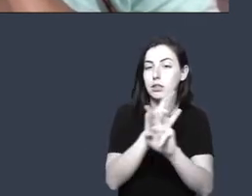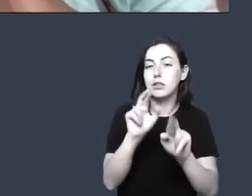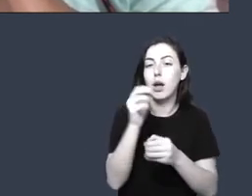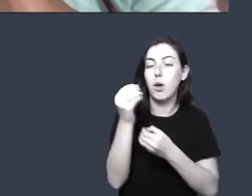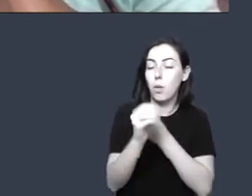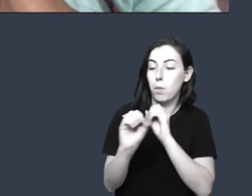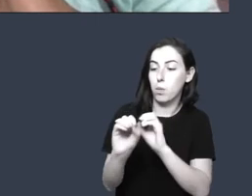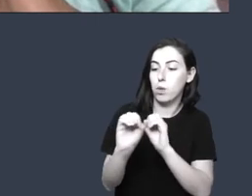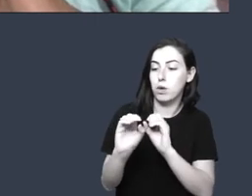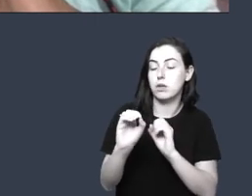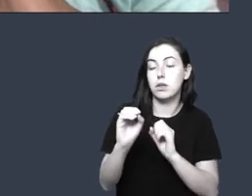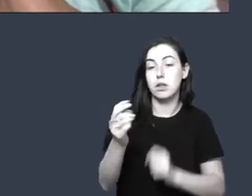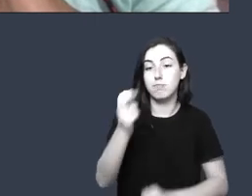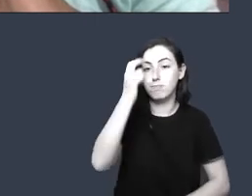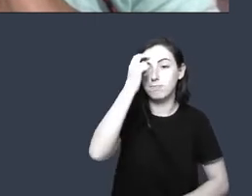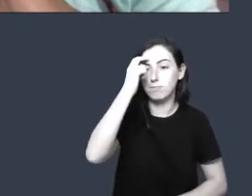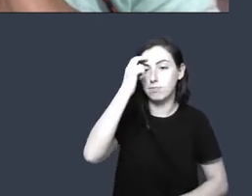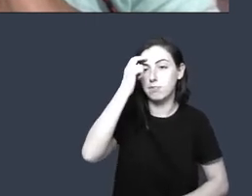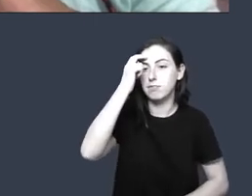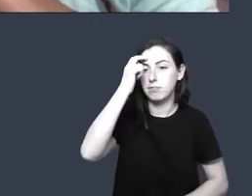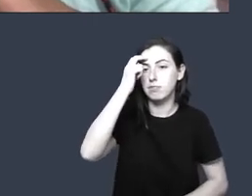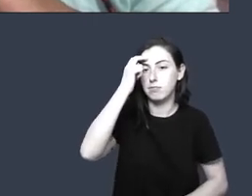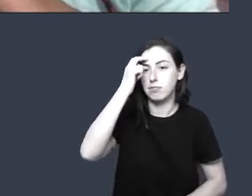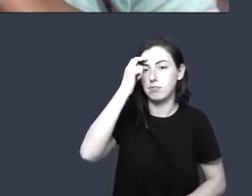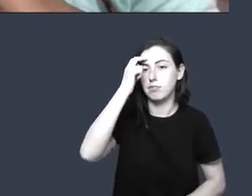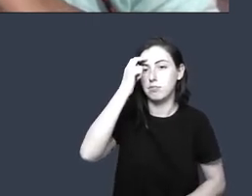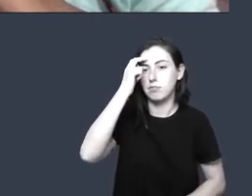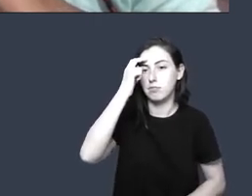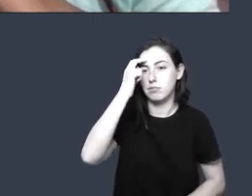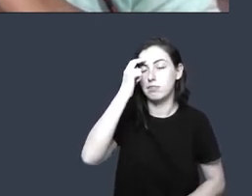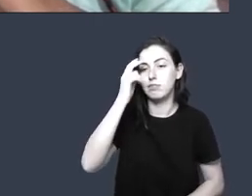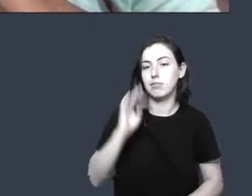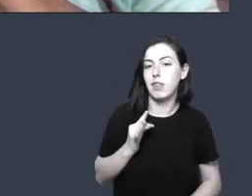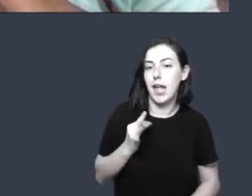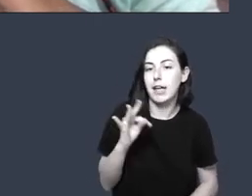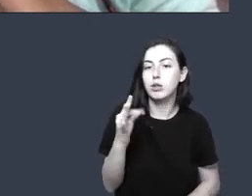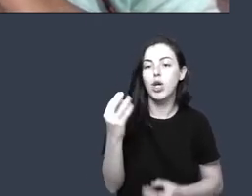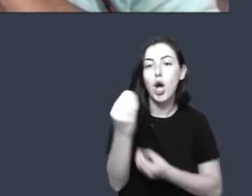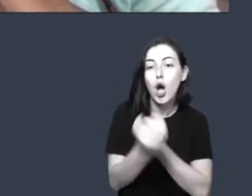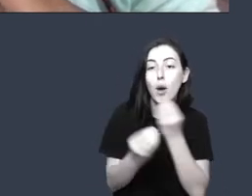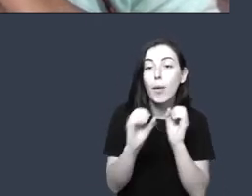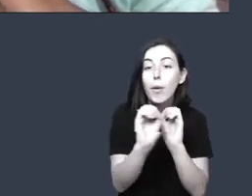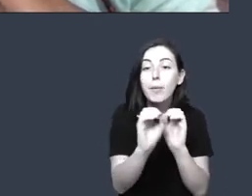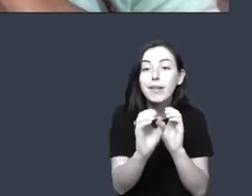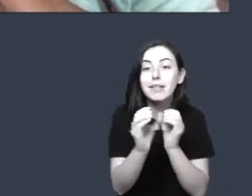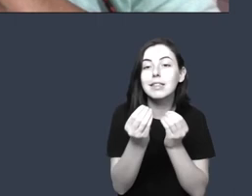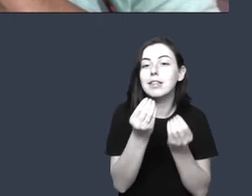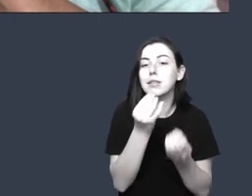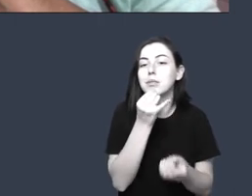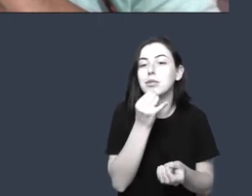entrar com esses conceitos para ensinar a inteligência artificial.